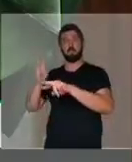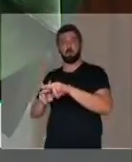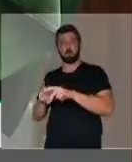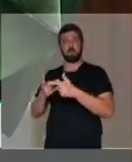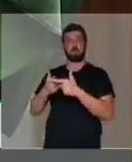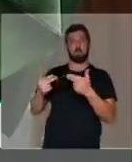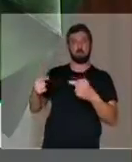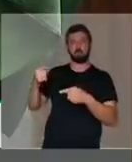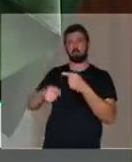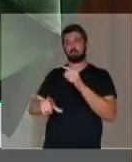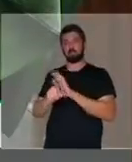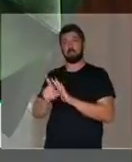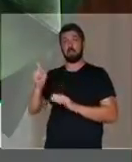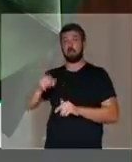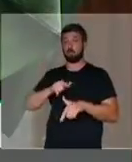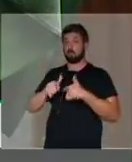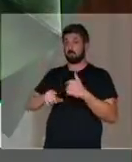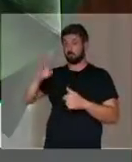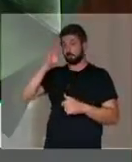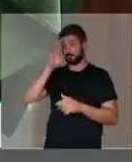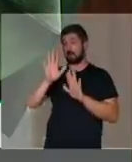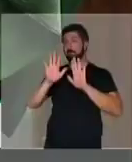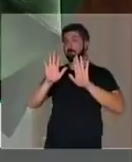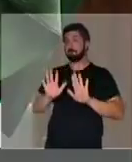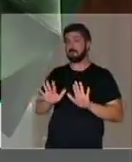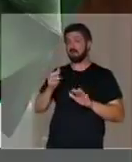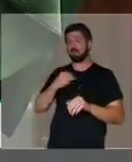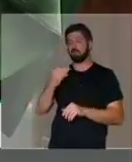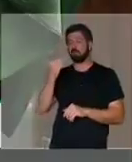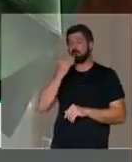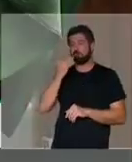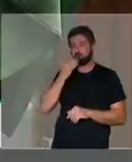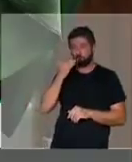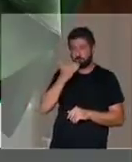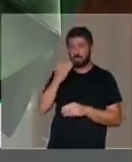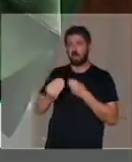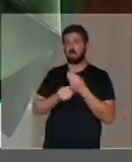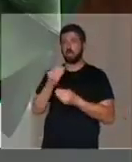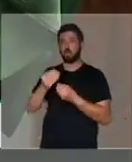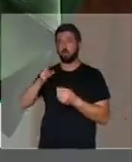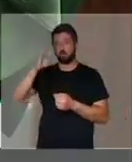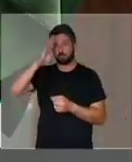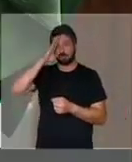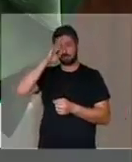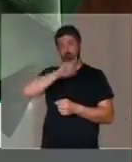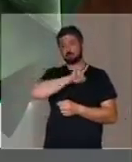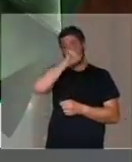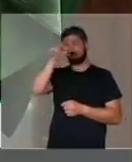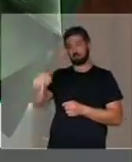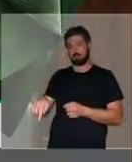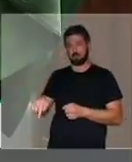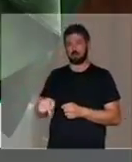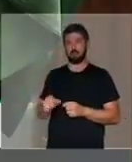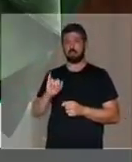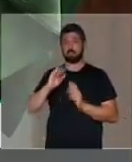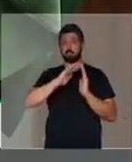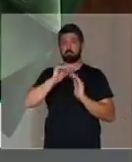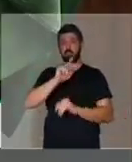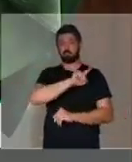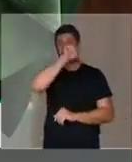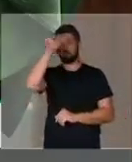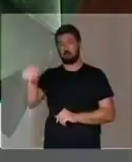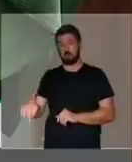atividade militar. No entanto, há uma situação lacunosa em relação ao emprego das Forças Armadas, se